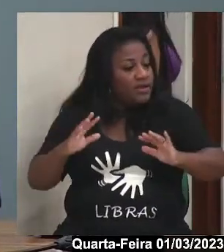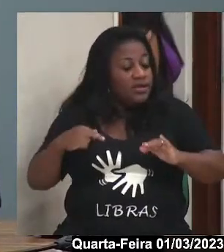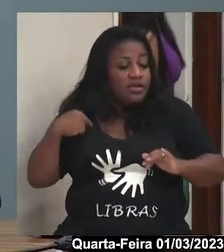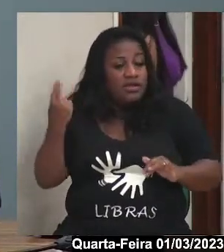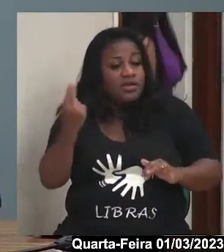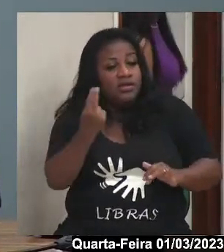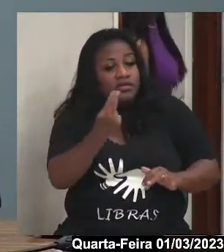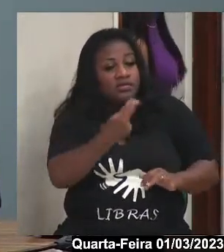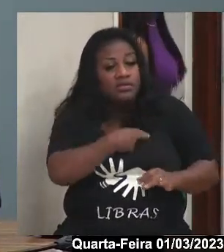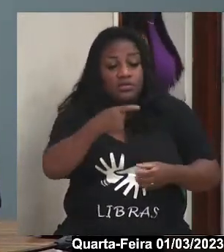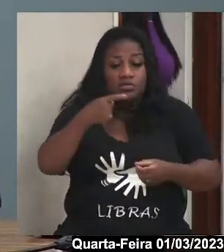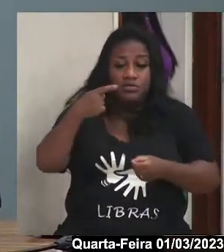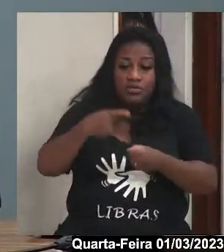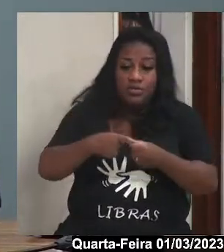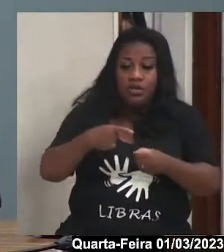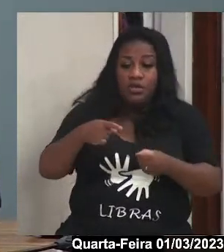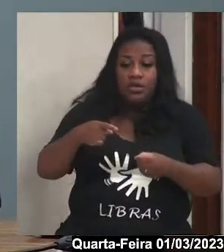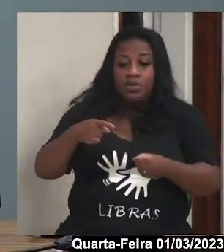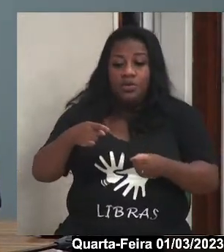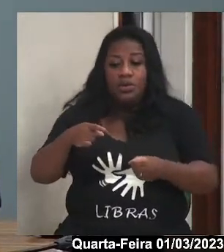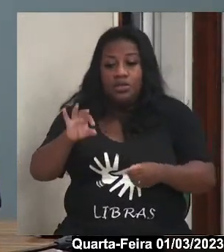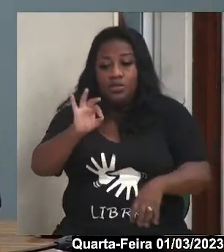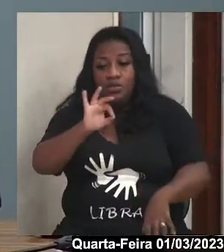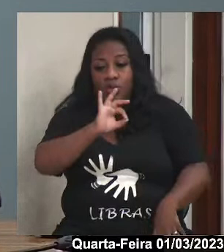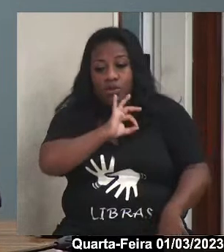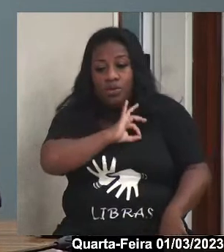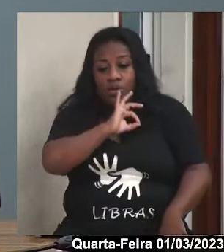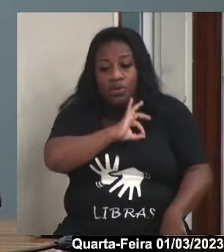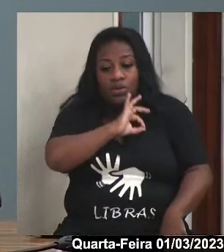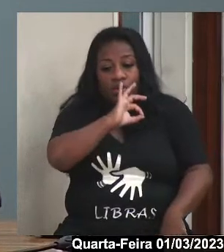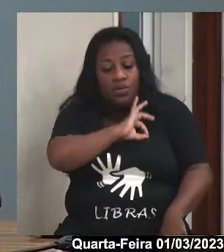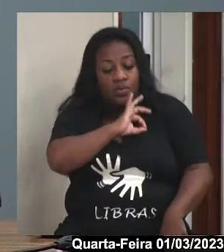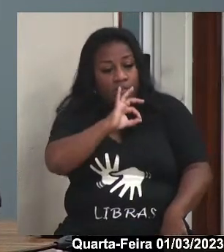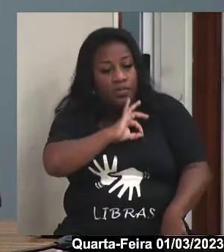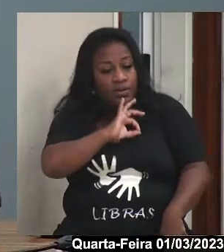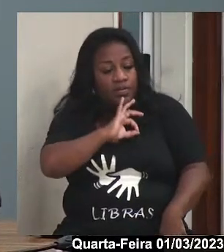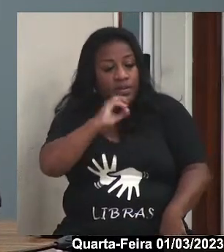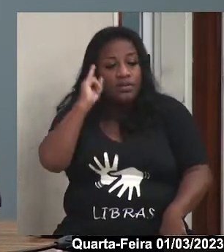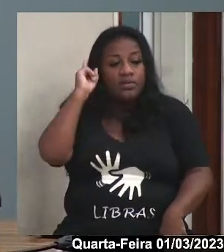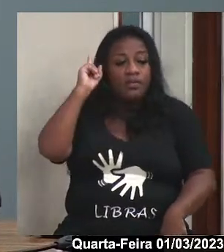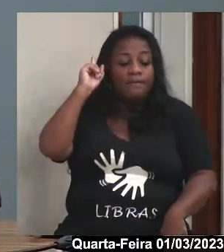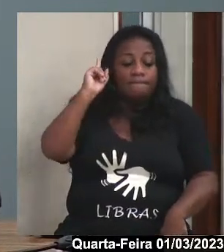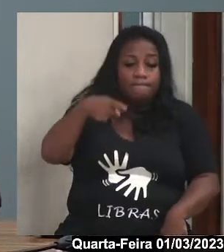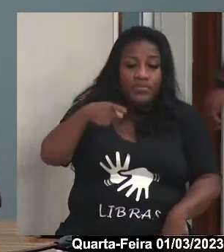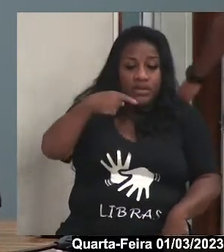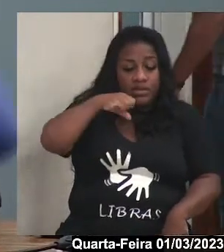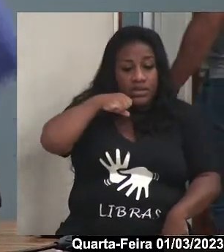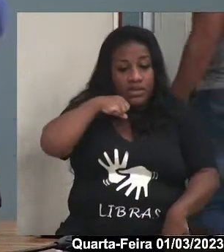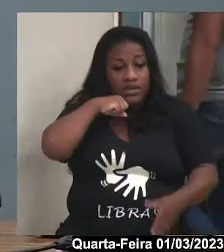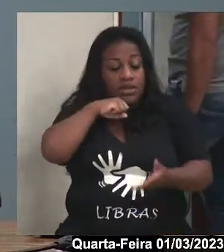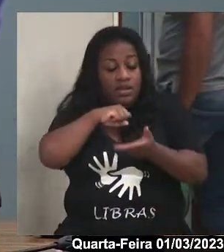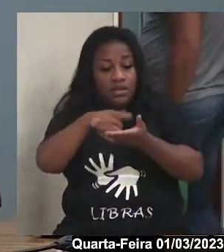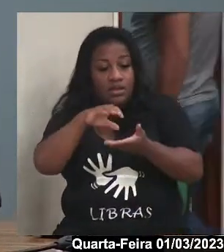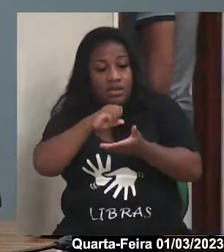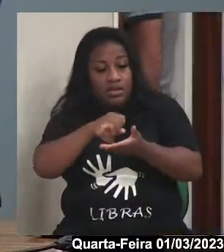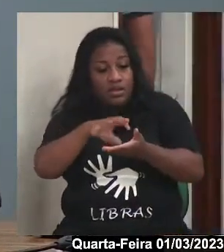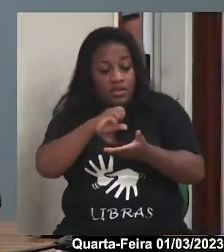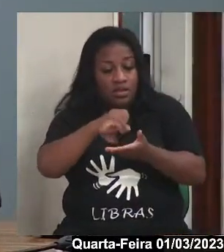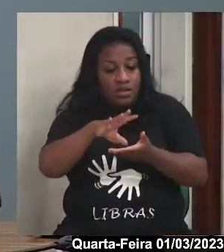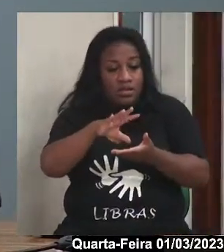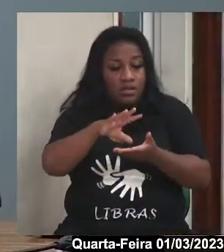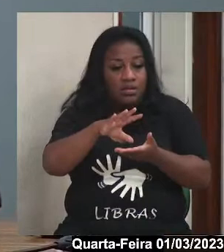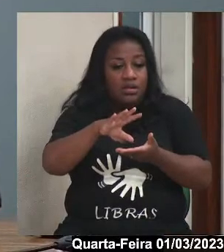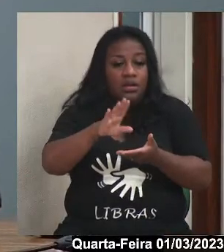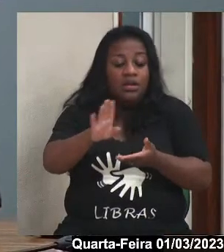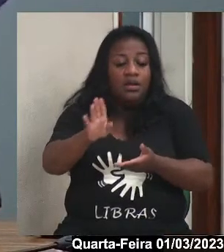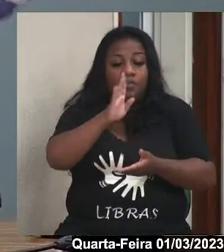fez? Tirou a empresa de novo. Quando o prefeito Ney Santos ele manda embora a empresa que não está prestando um bom serviço, cala o